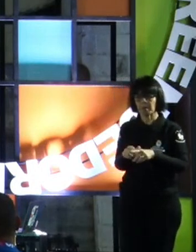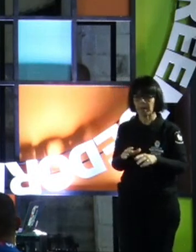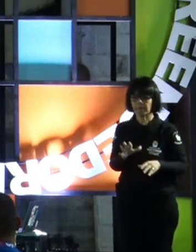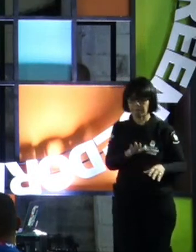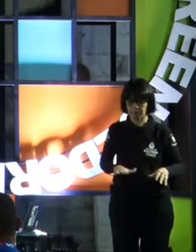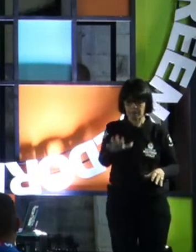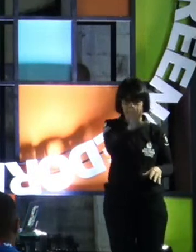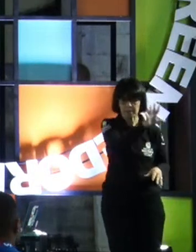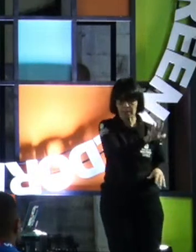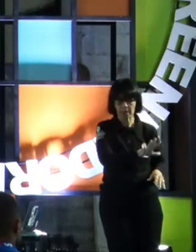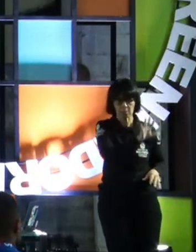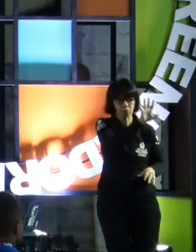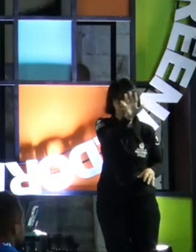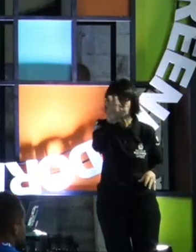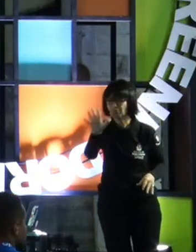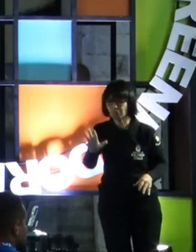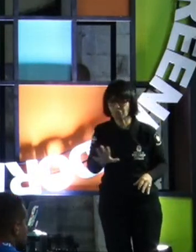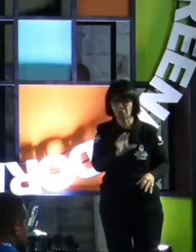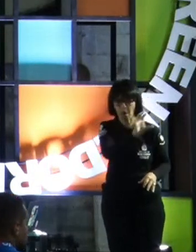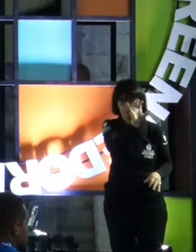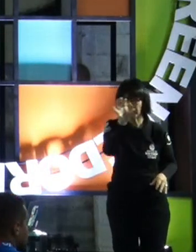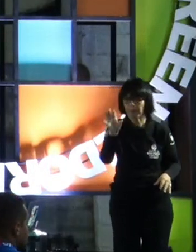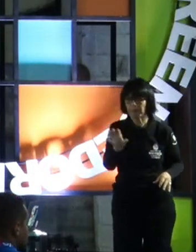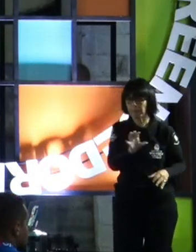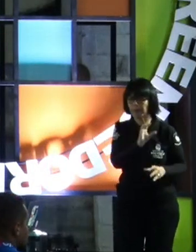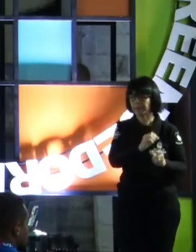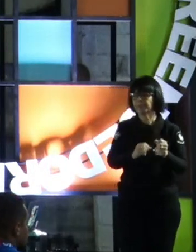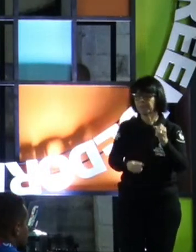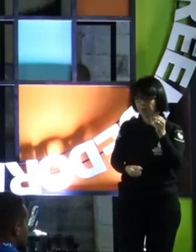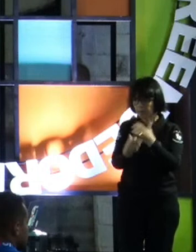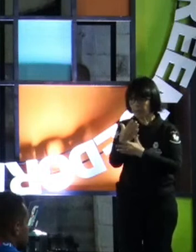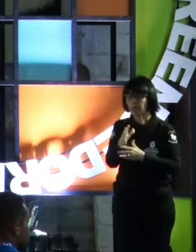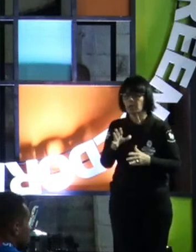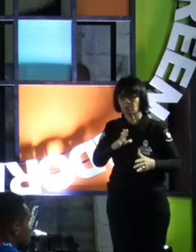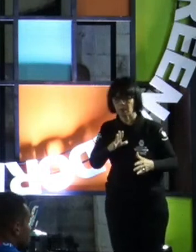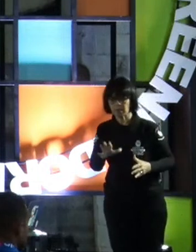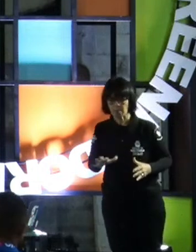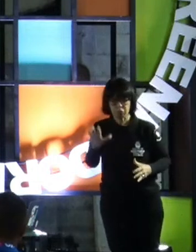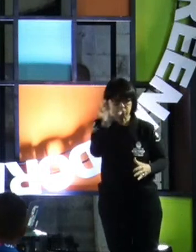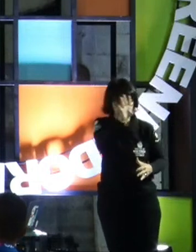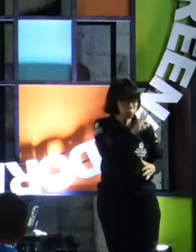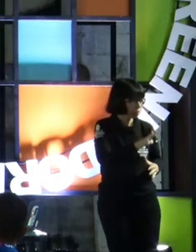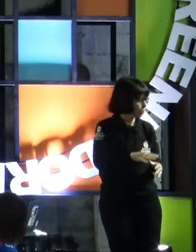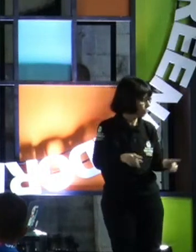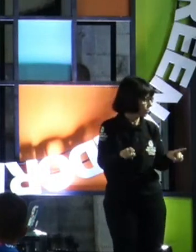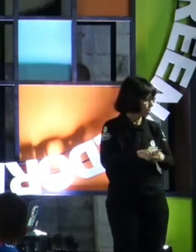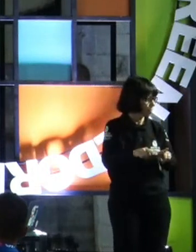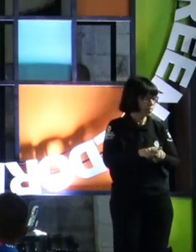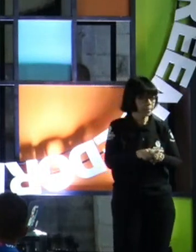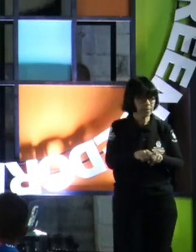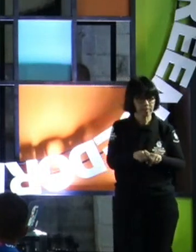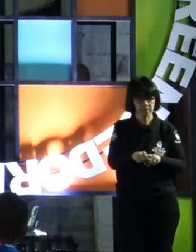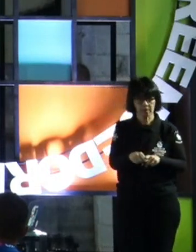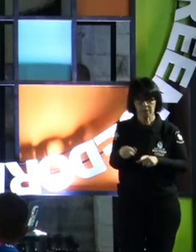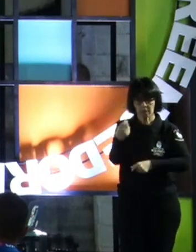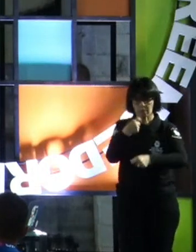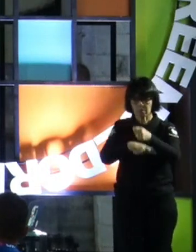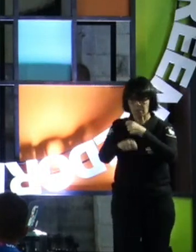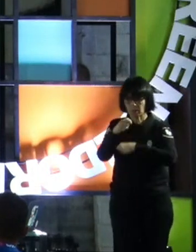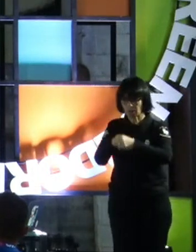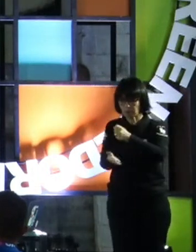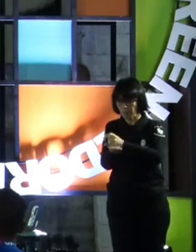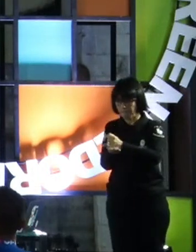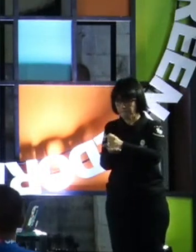cidades. Ele se materializa nas cidades. E vem também dos negócios